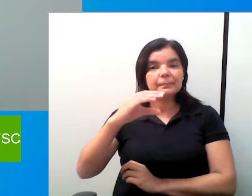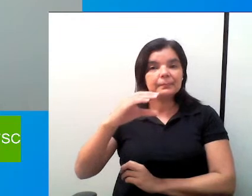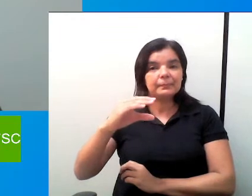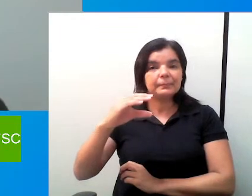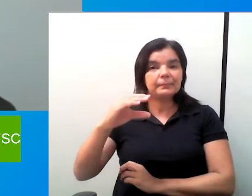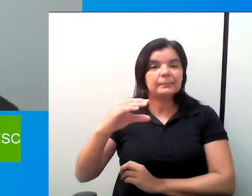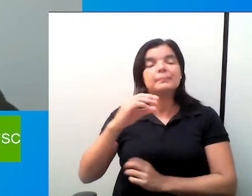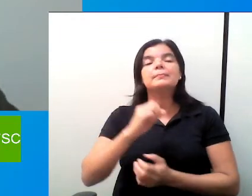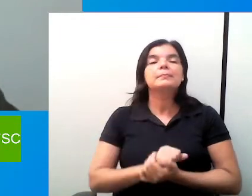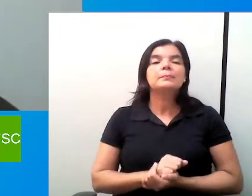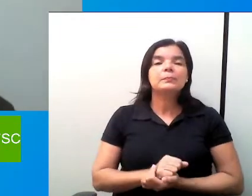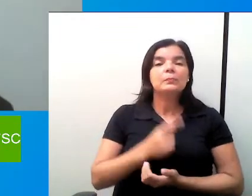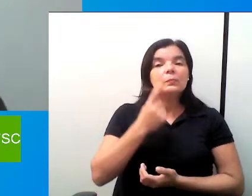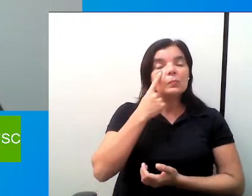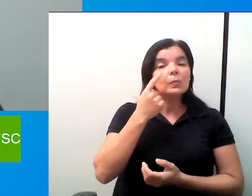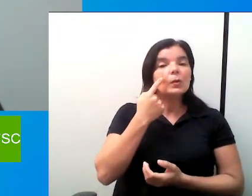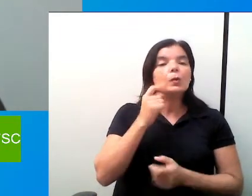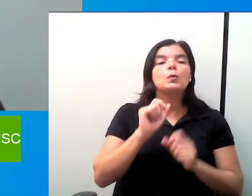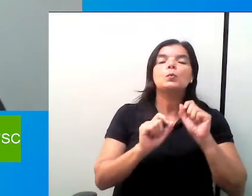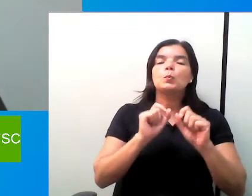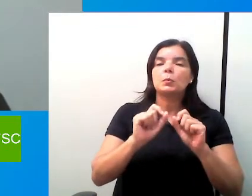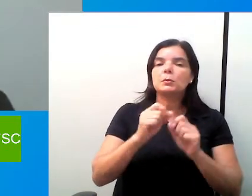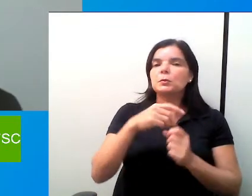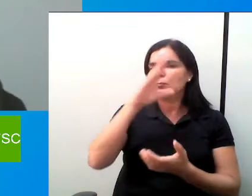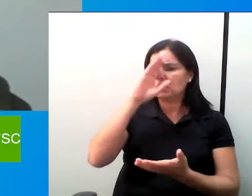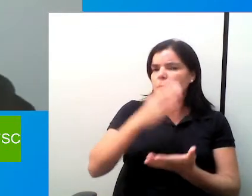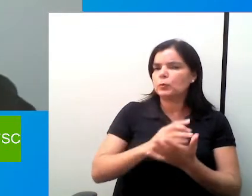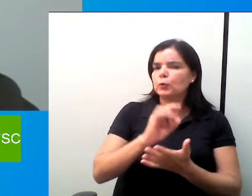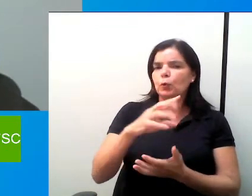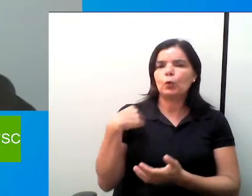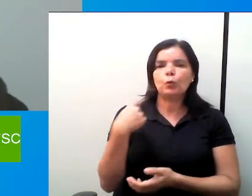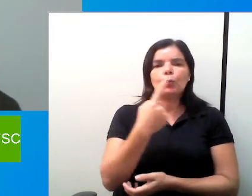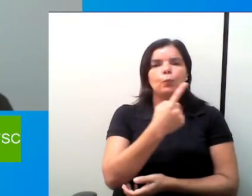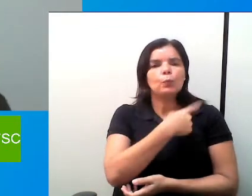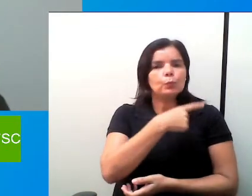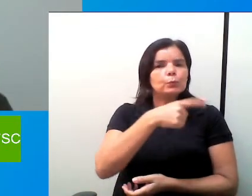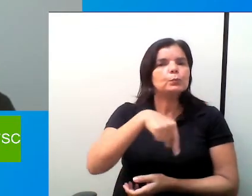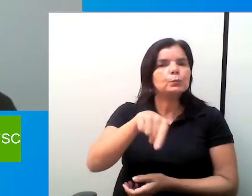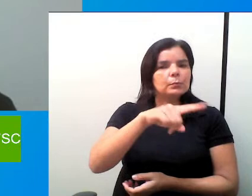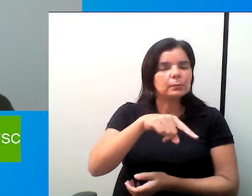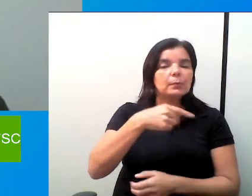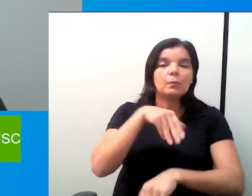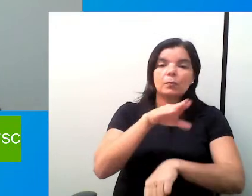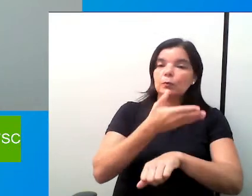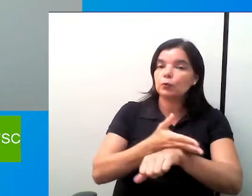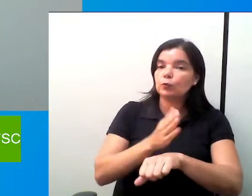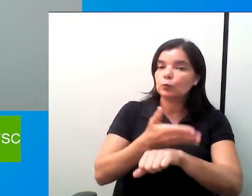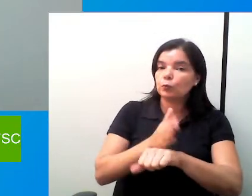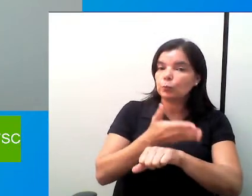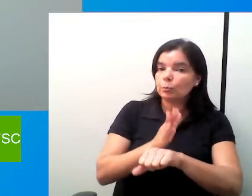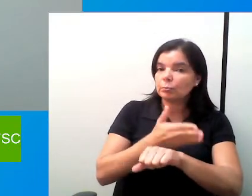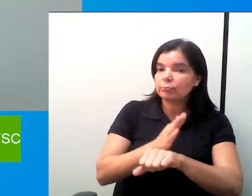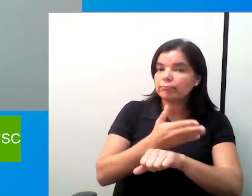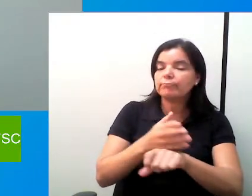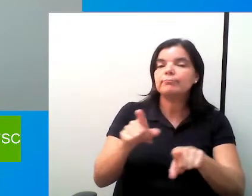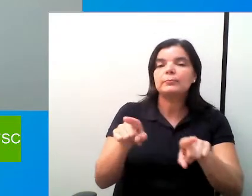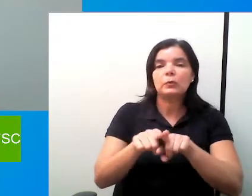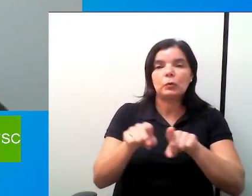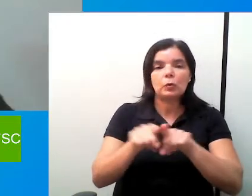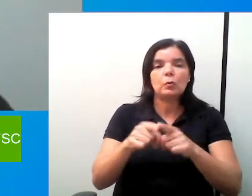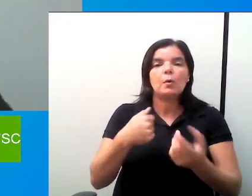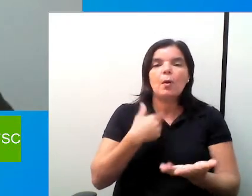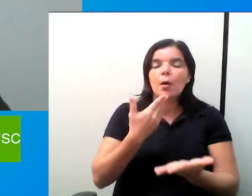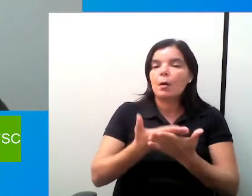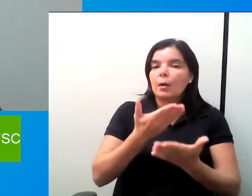aproveitar o que a pandemia nos ensinou, porque acredito que não só eu, mas todos vocês tiveram que se capacitar em mídias, né, em como colocar suas